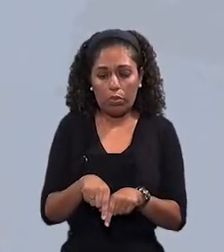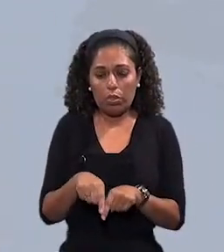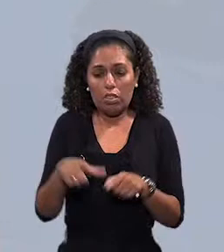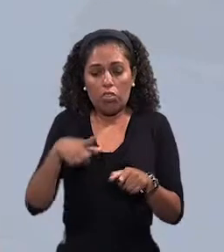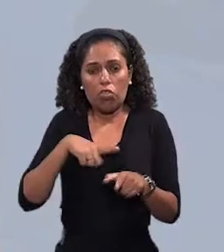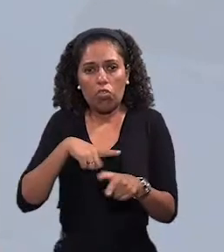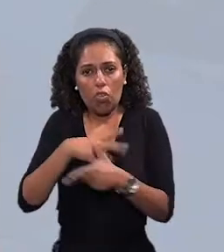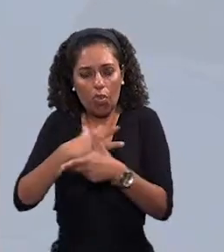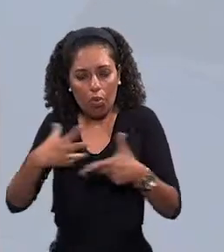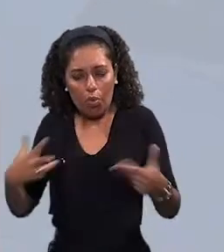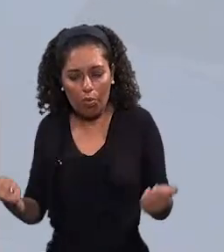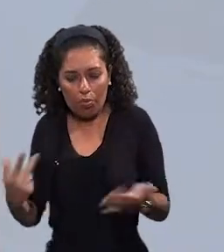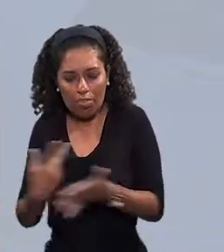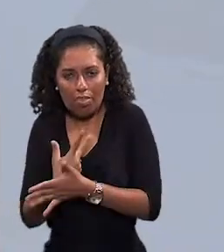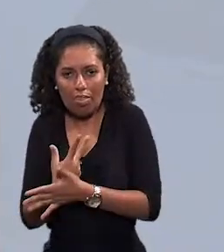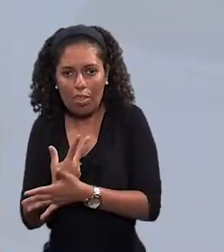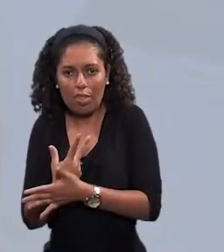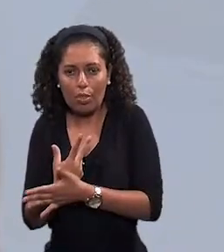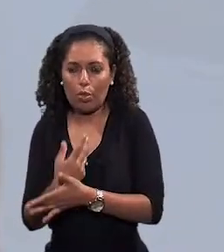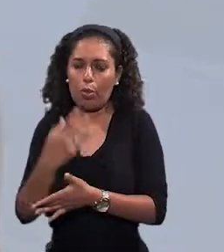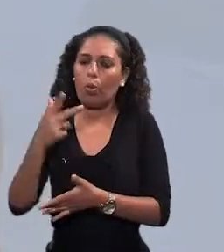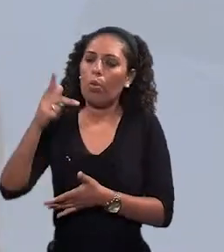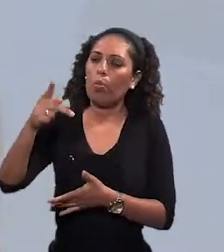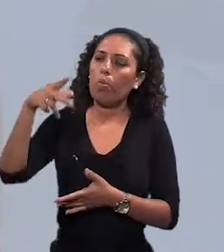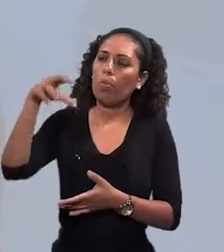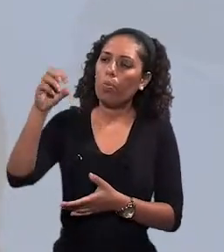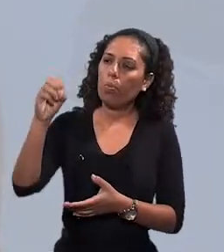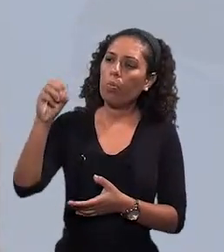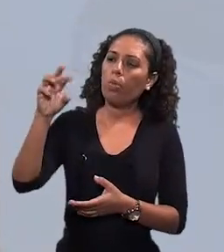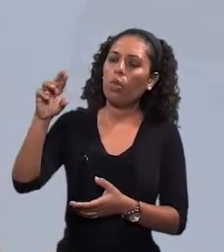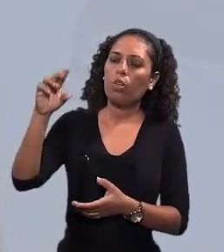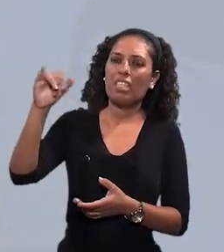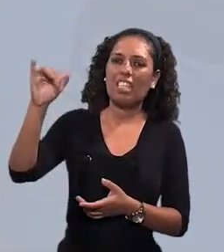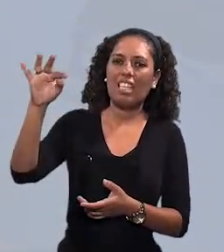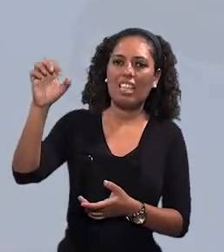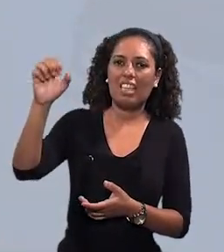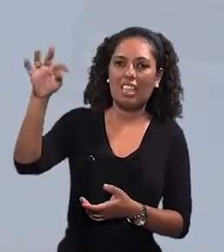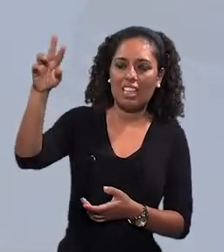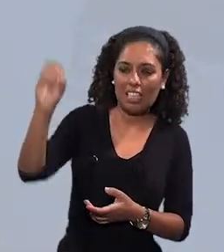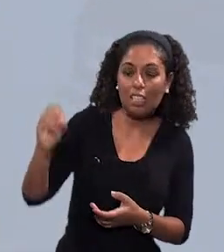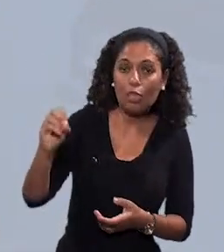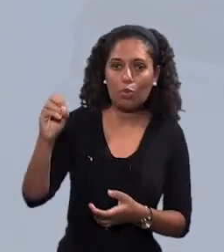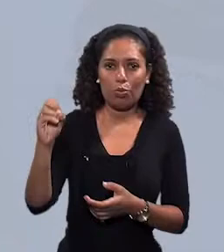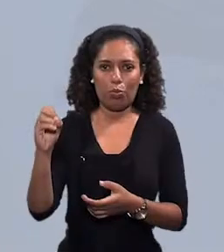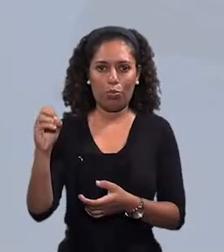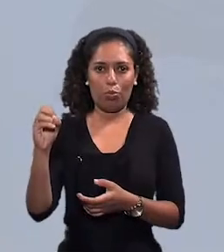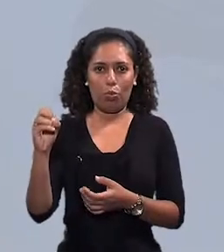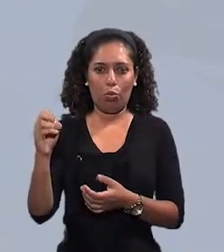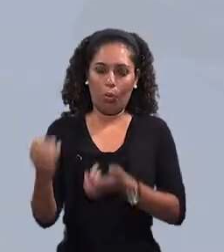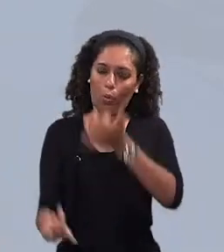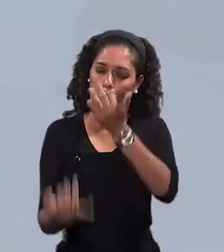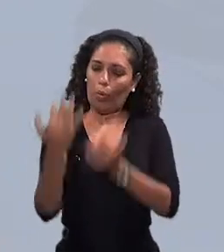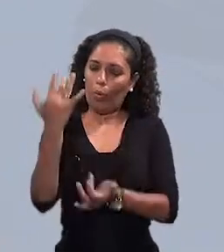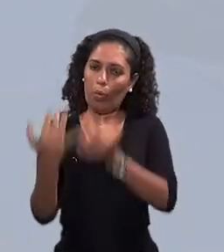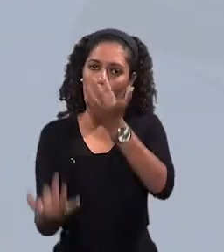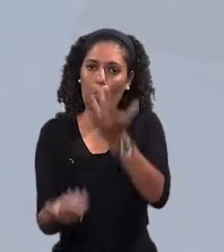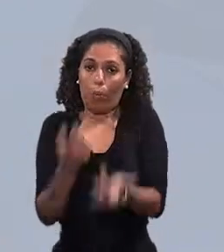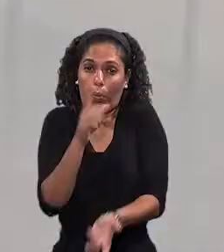inflamável, mas que, segundo eles, a firma responsável, havia uma tecnologia